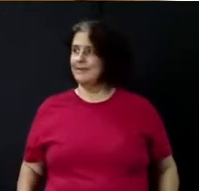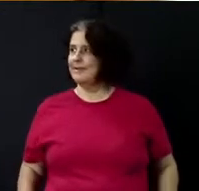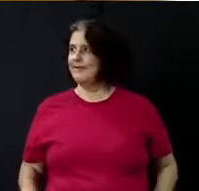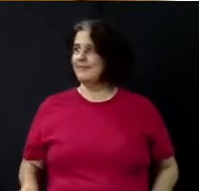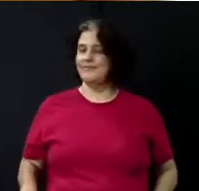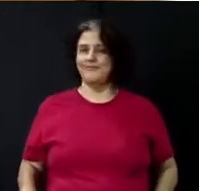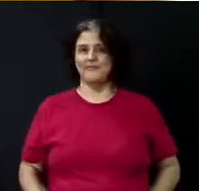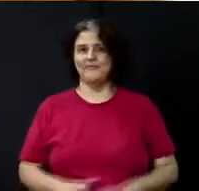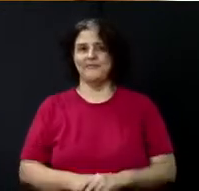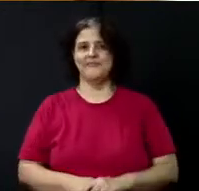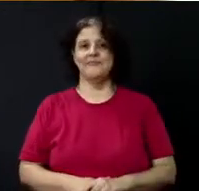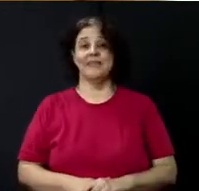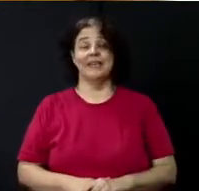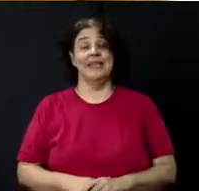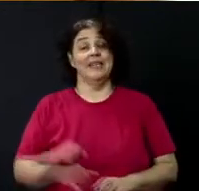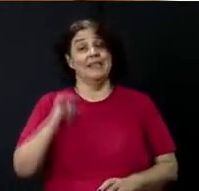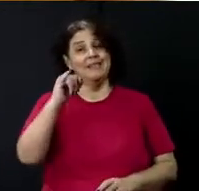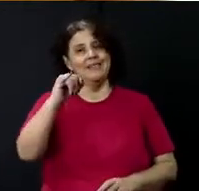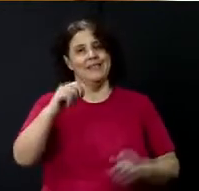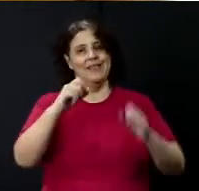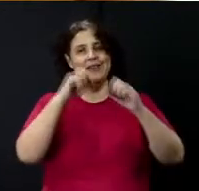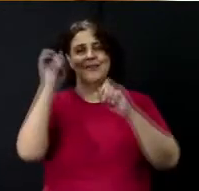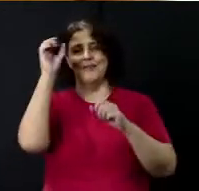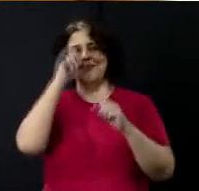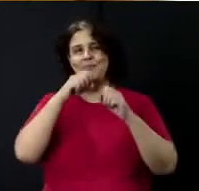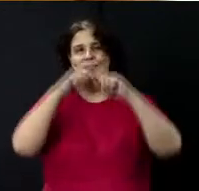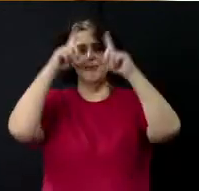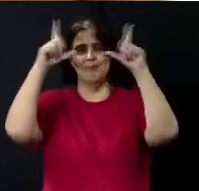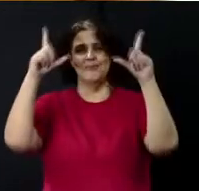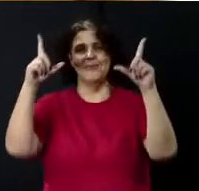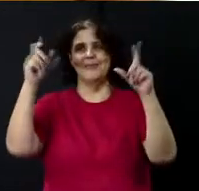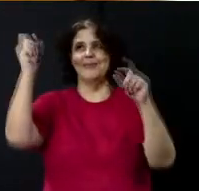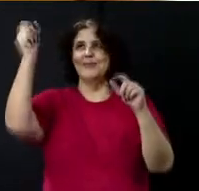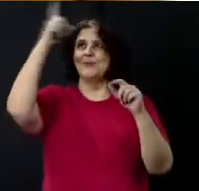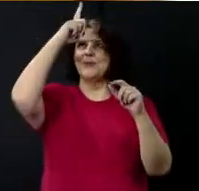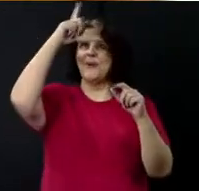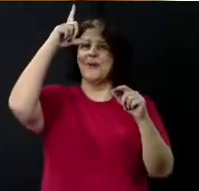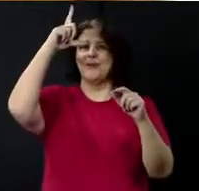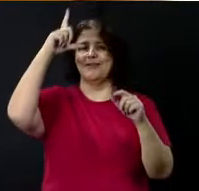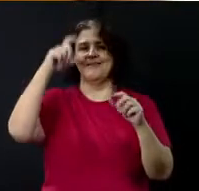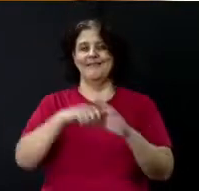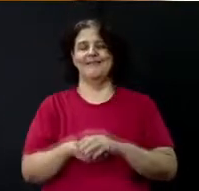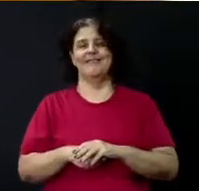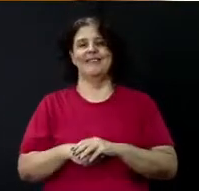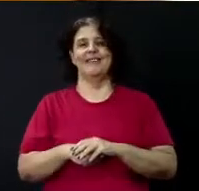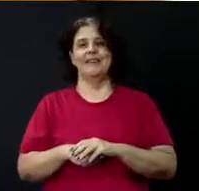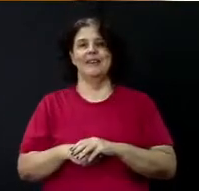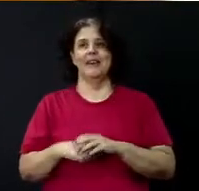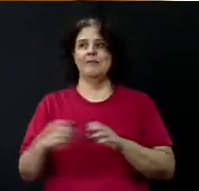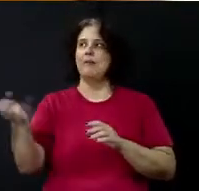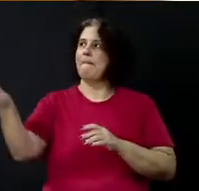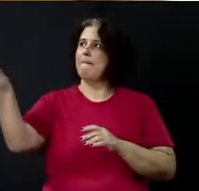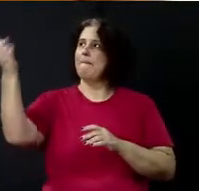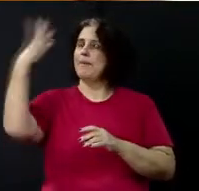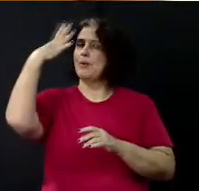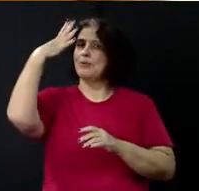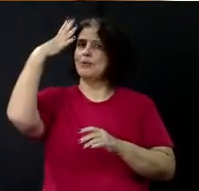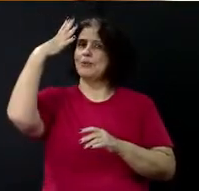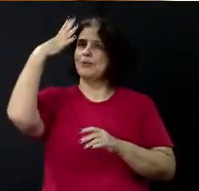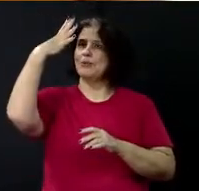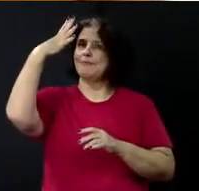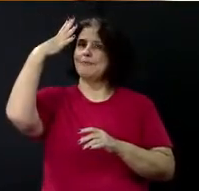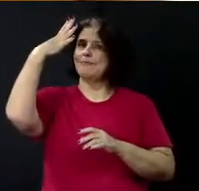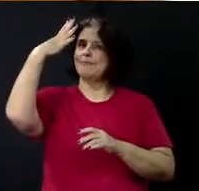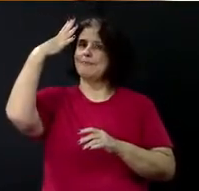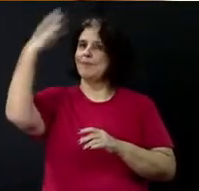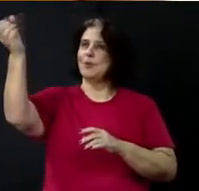uma manhã de sol, você verá entrando uma luz, perceberá uma luz. Uma das belezas